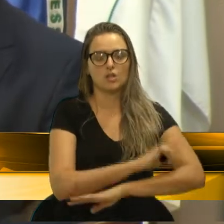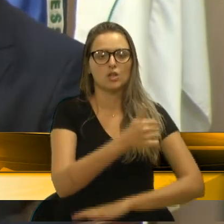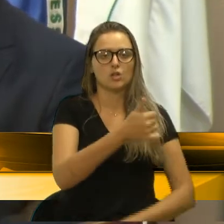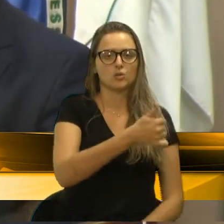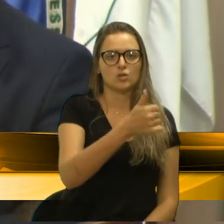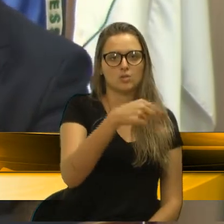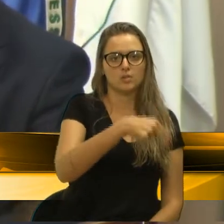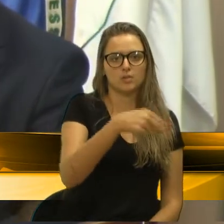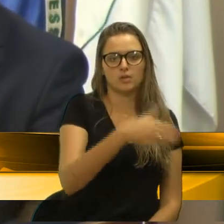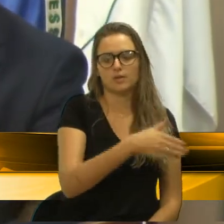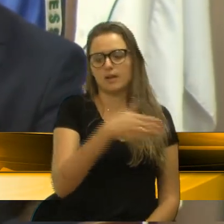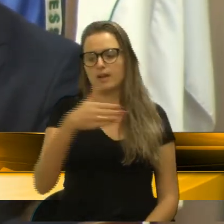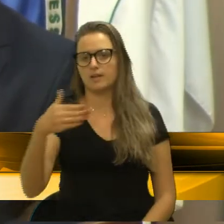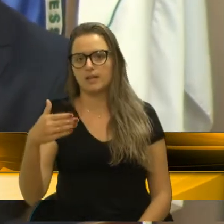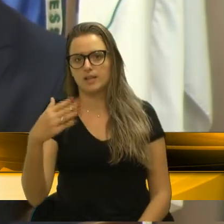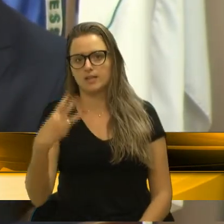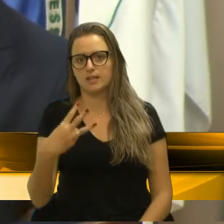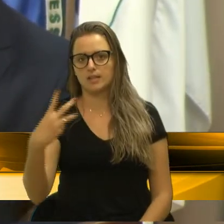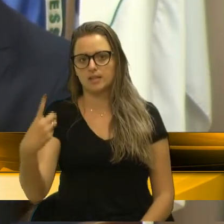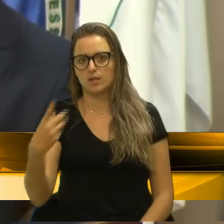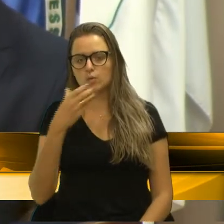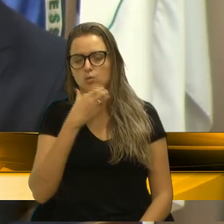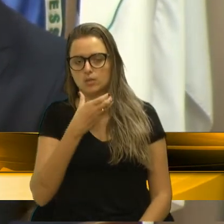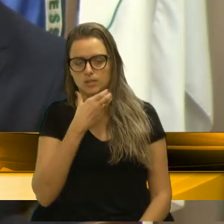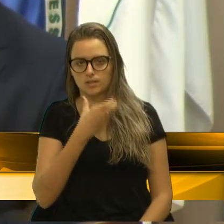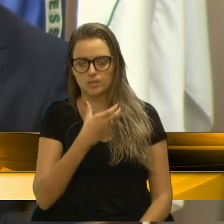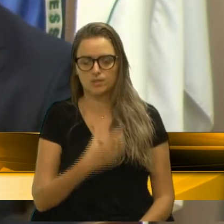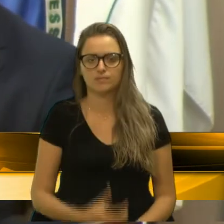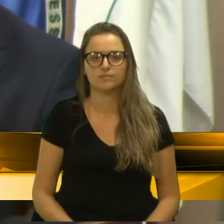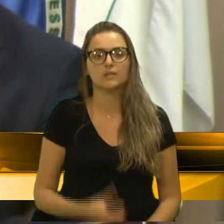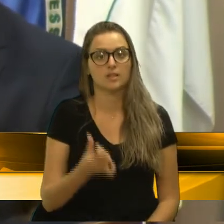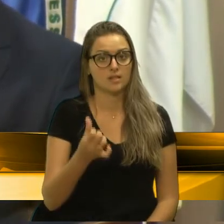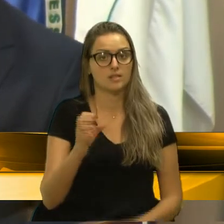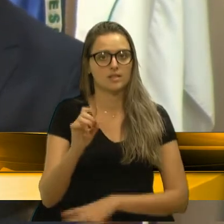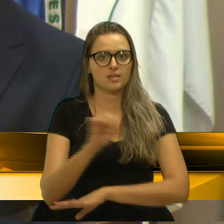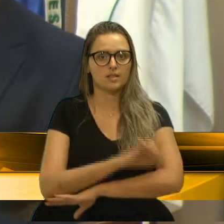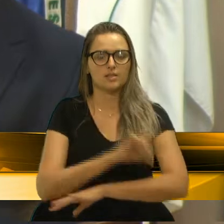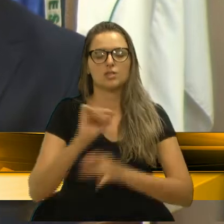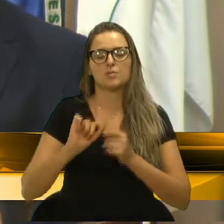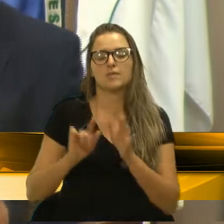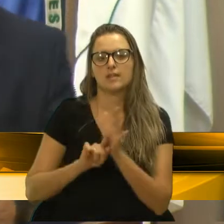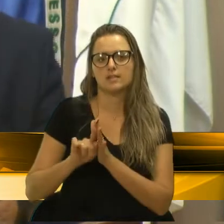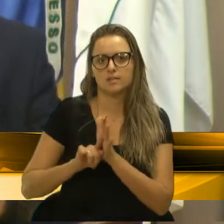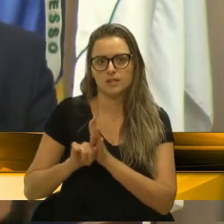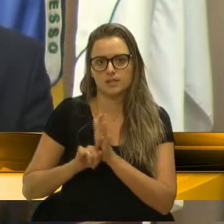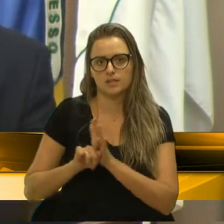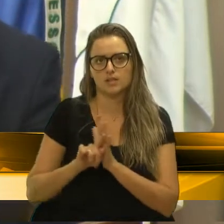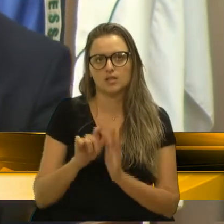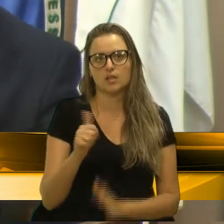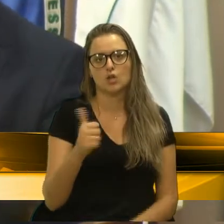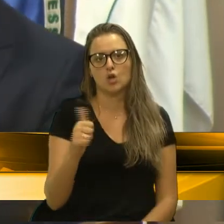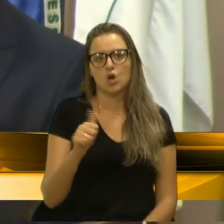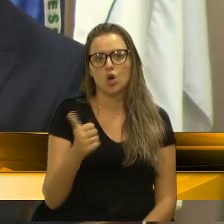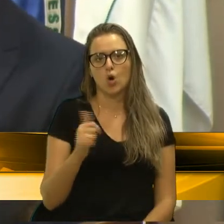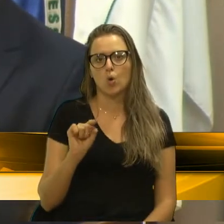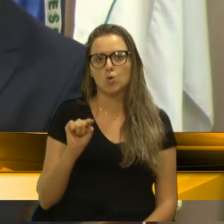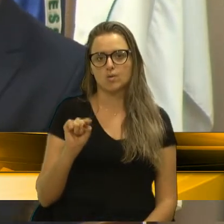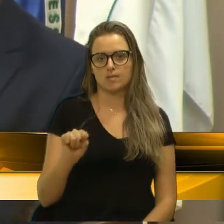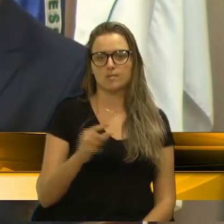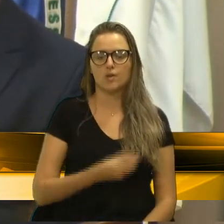de novembro até o dia 31 de dezembro. 60 dias para fazer, quer dizer, 11 mil vidas